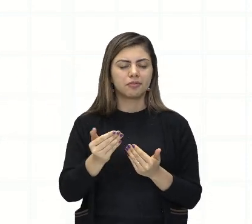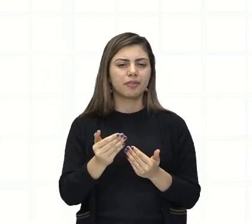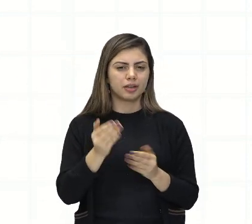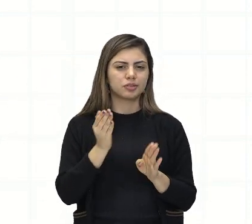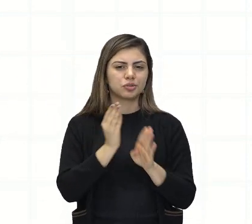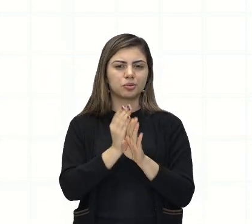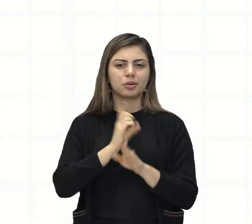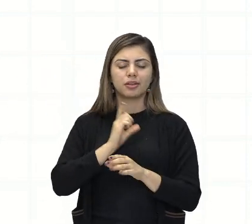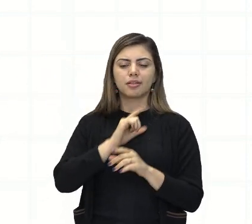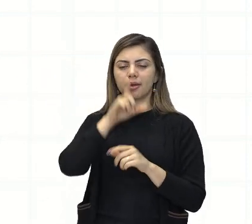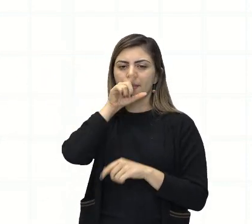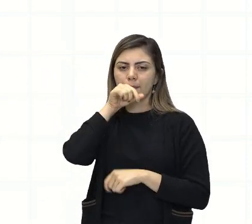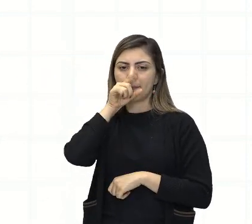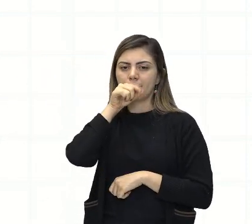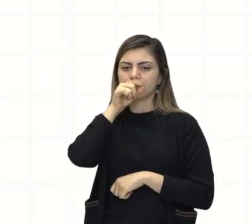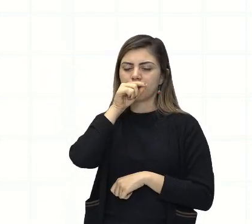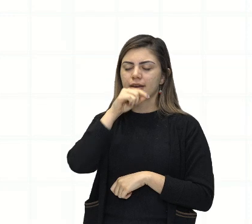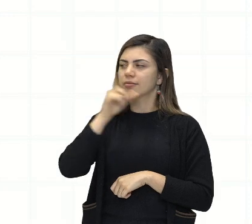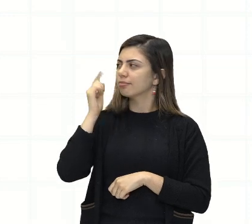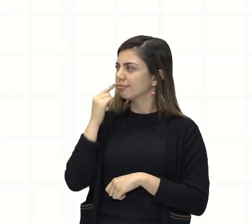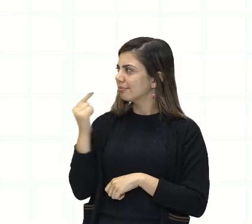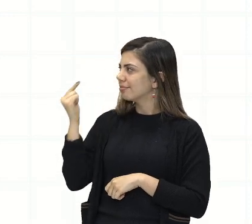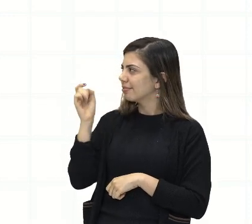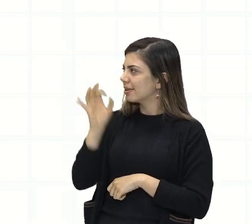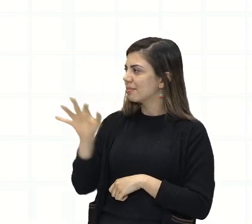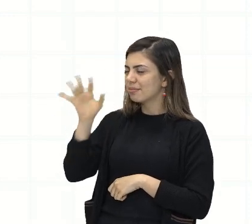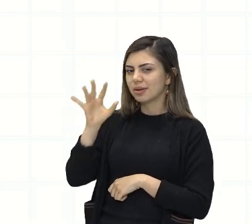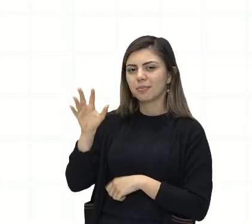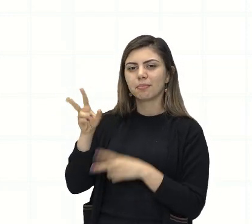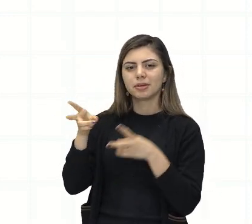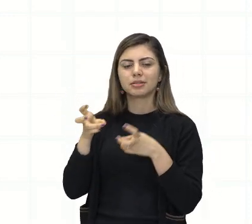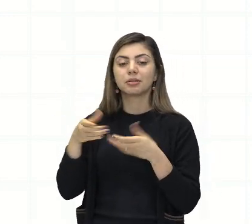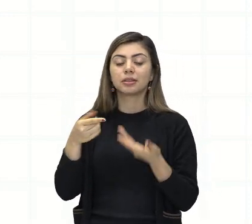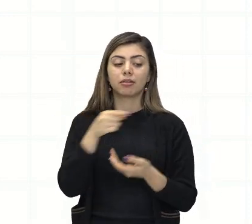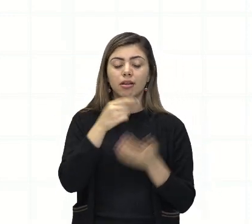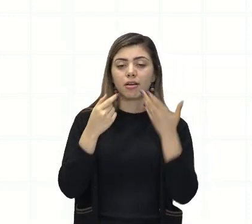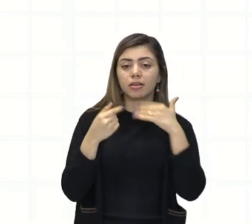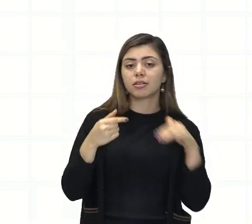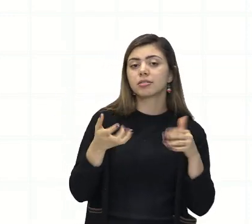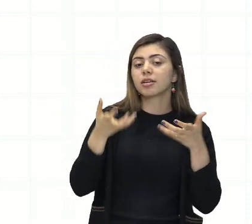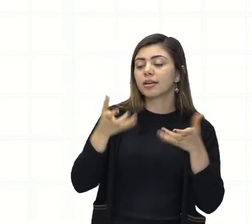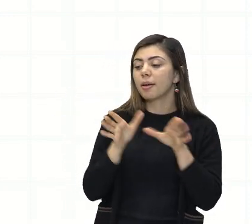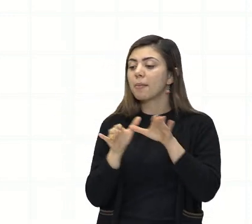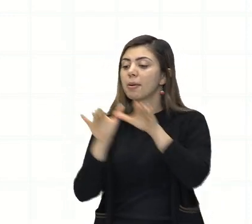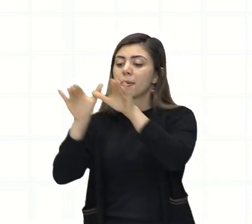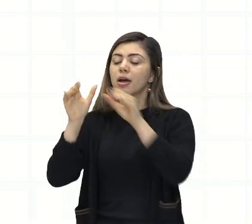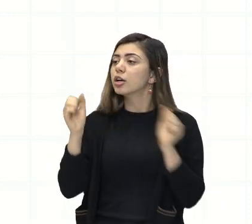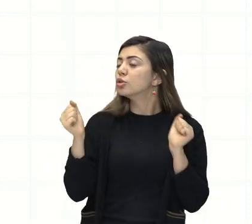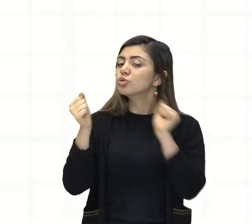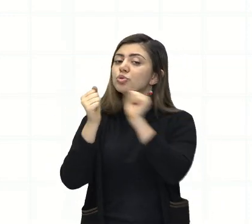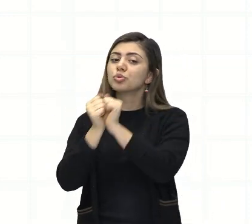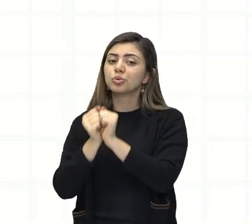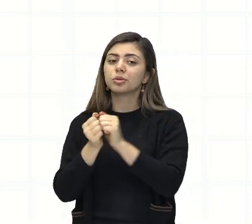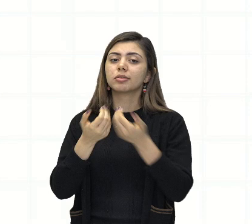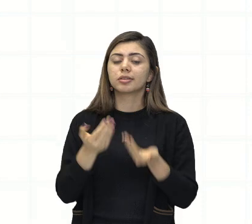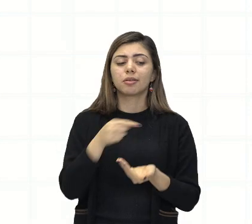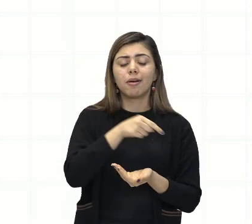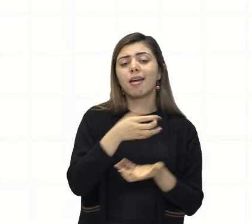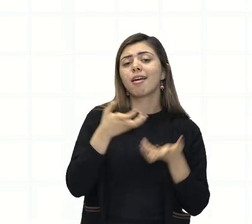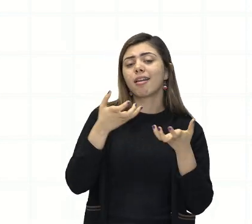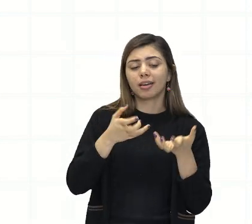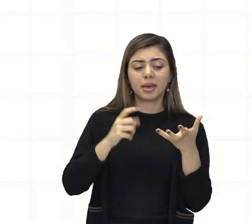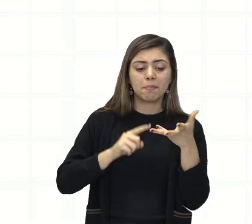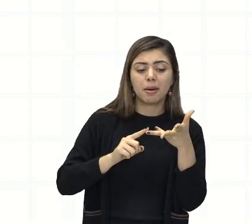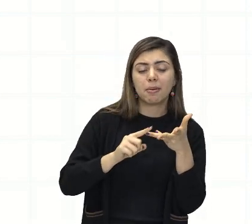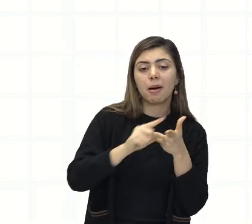vai começar a aparecer aí na sua janela. Então ela quer ir para onde esse passarinho está. A gente vai perceber que ela vai começar a querer